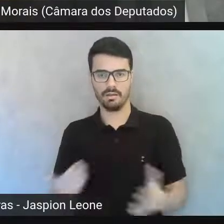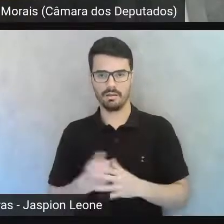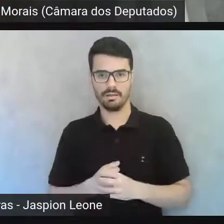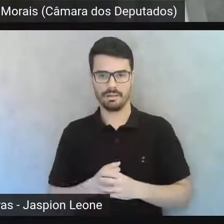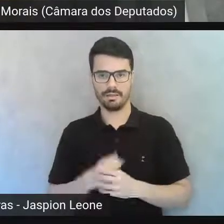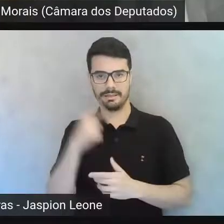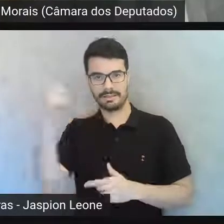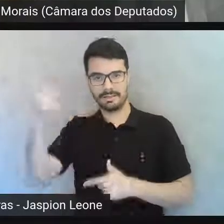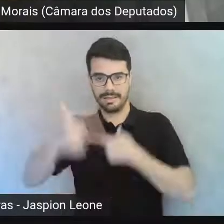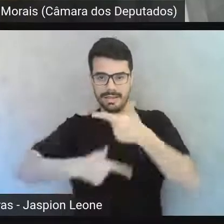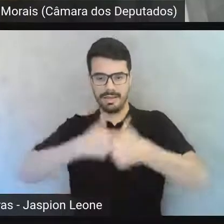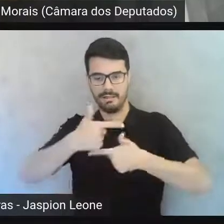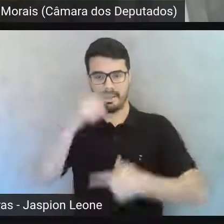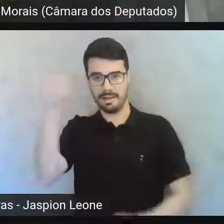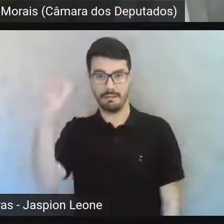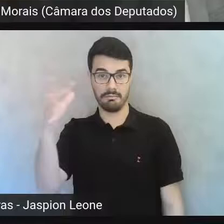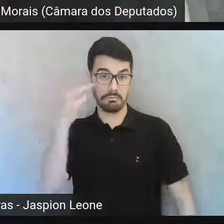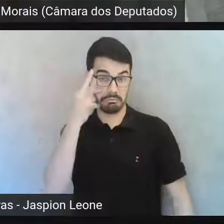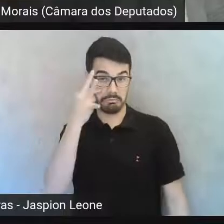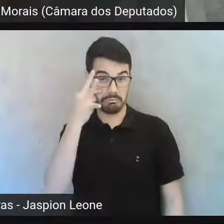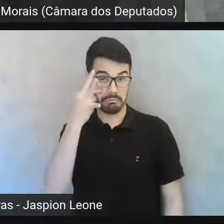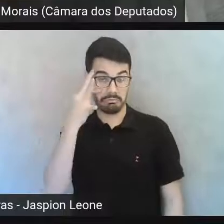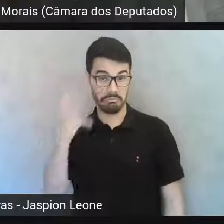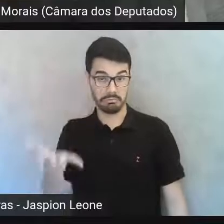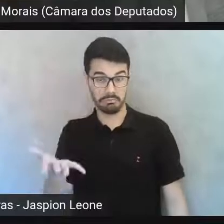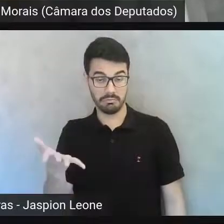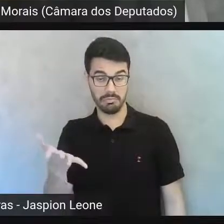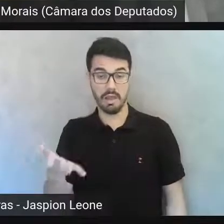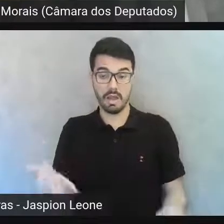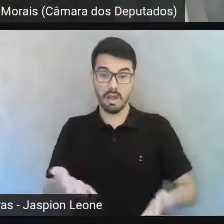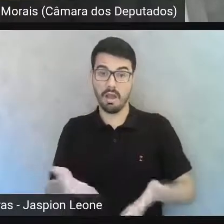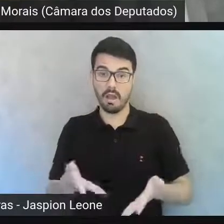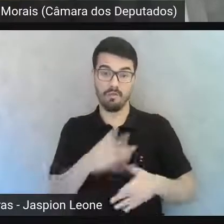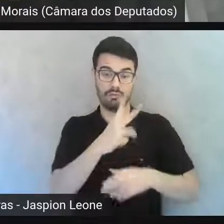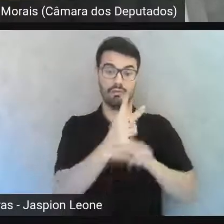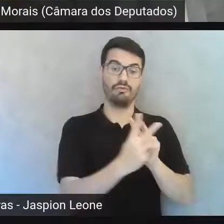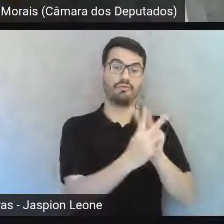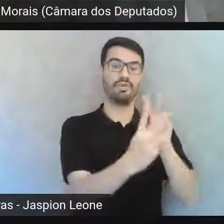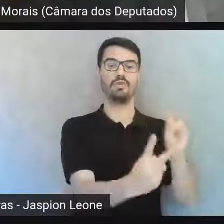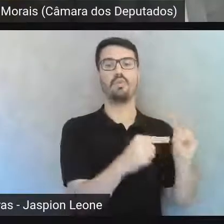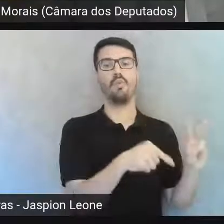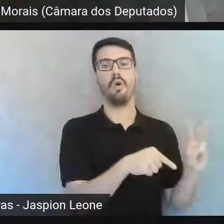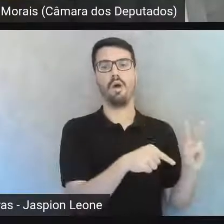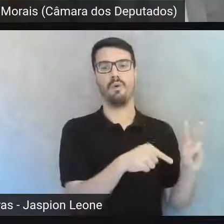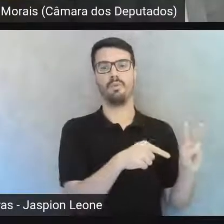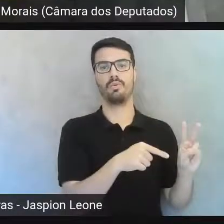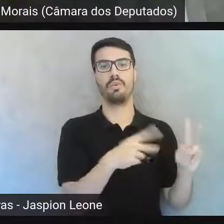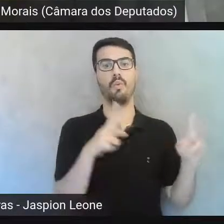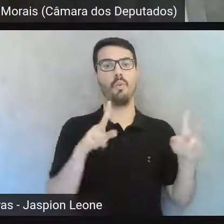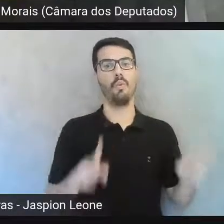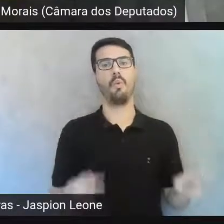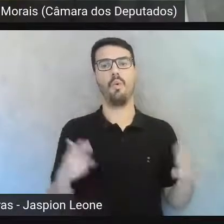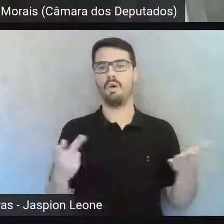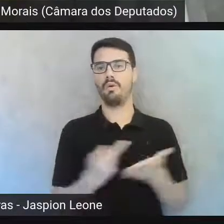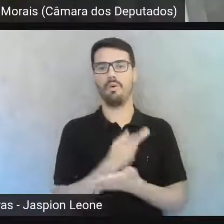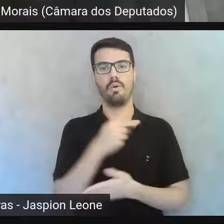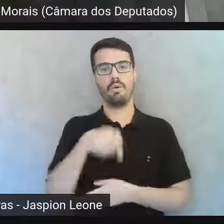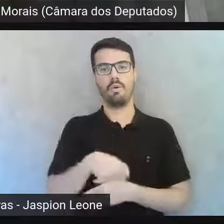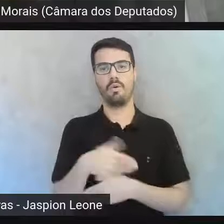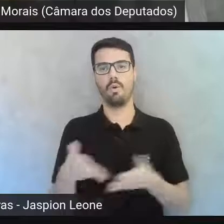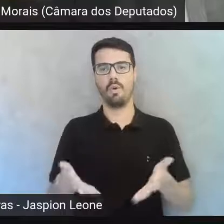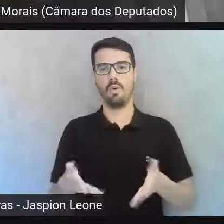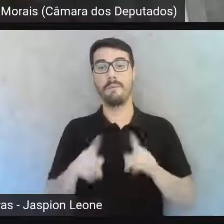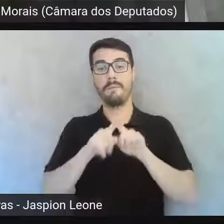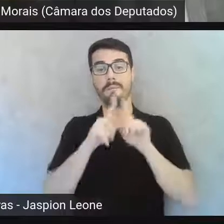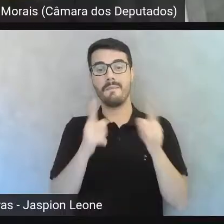Então, muitas das aulas passaram para serem online, virtuais, igual nós estamos hoje aqui. Mas você vai para